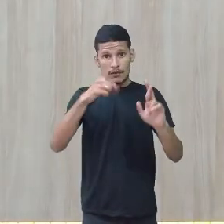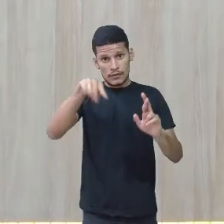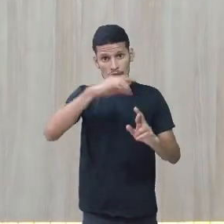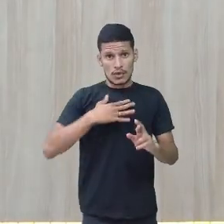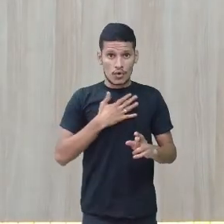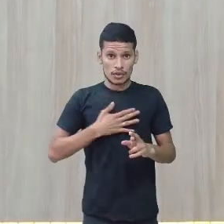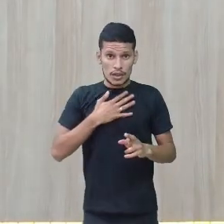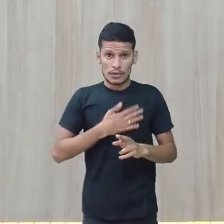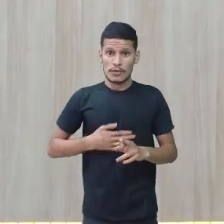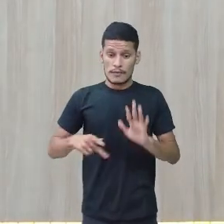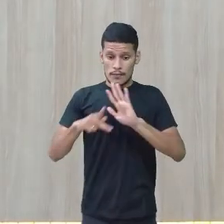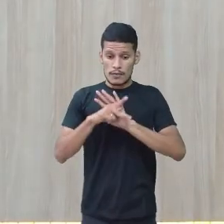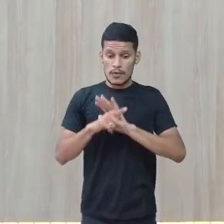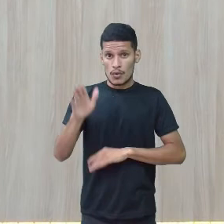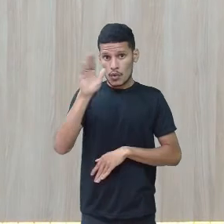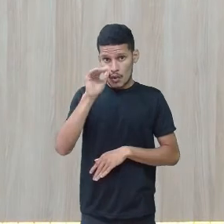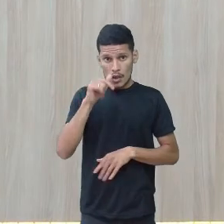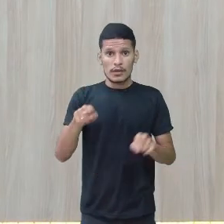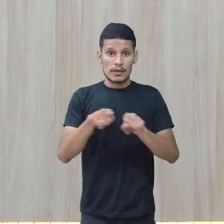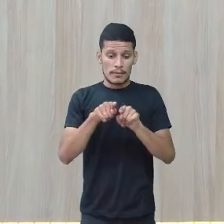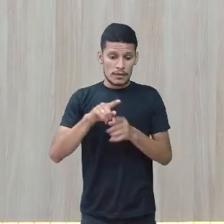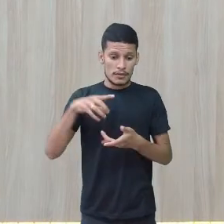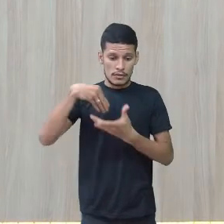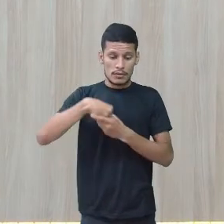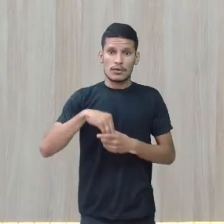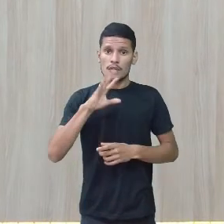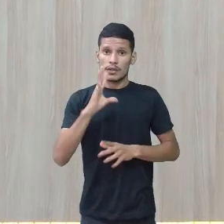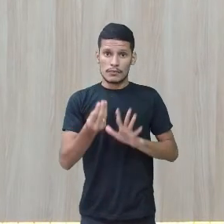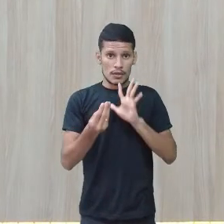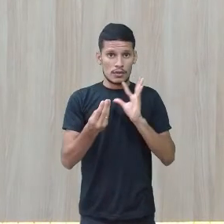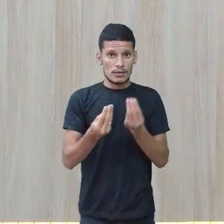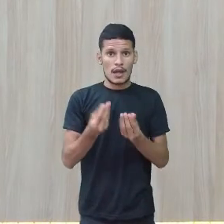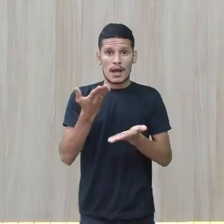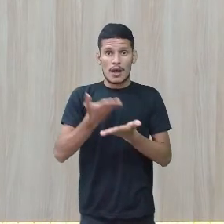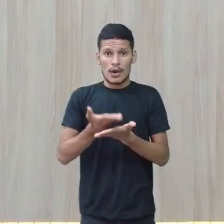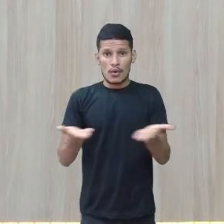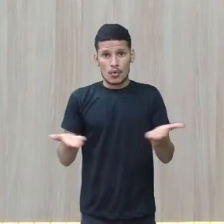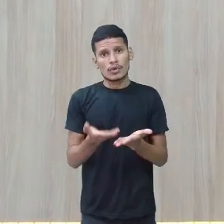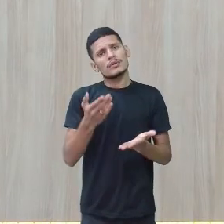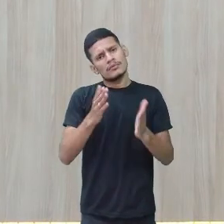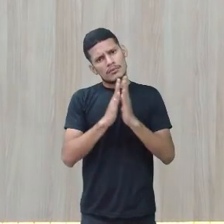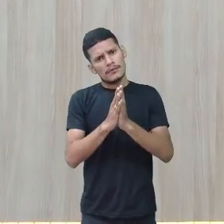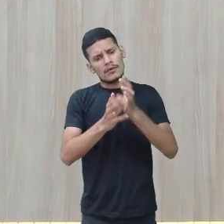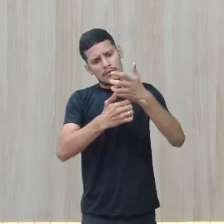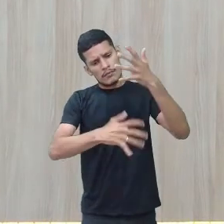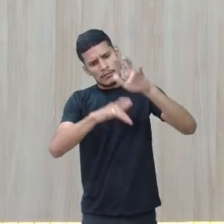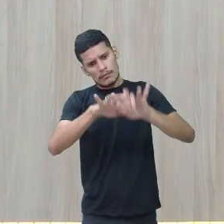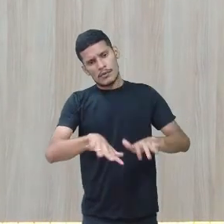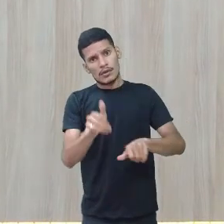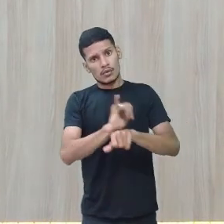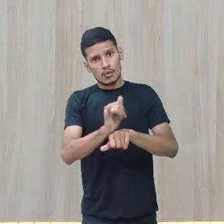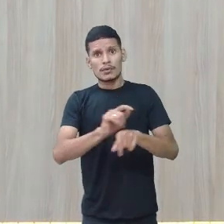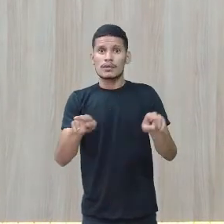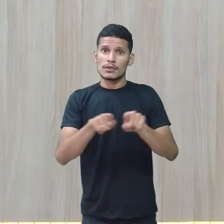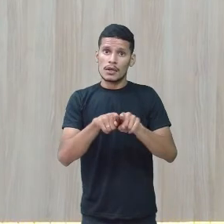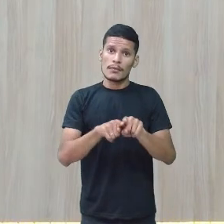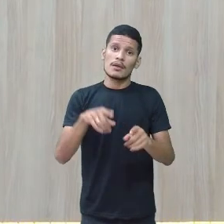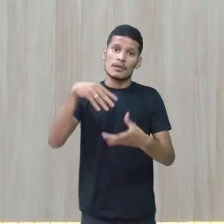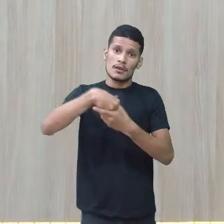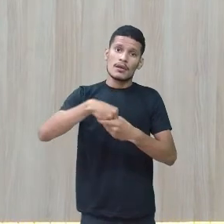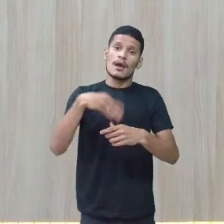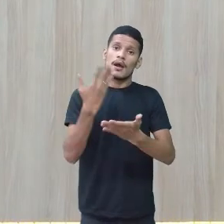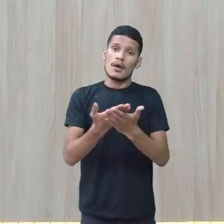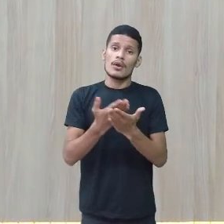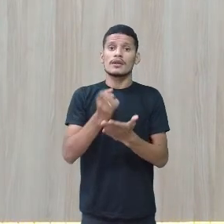da curiosidade atrelada ao conhecimento da aula de hoje. Deixem os comentários lá no YouTube, podem fazer os comentários nas aulas se